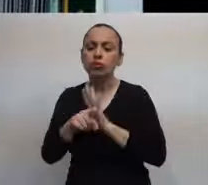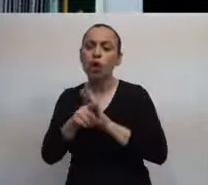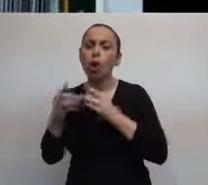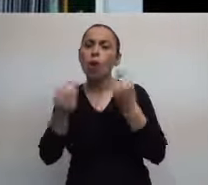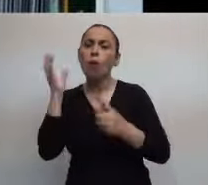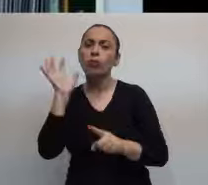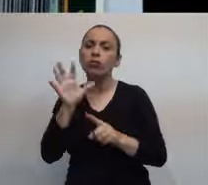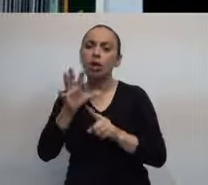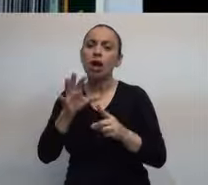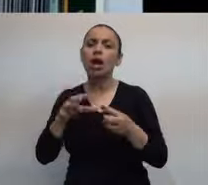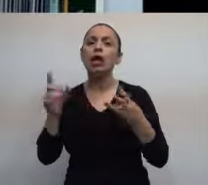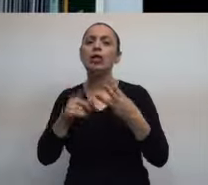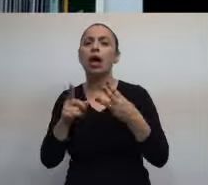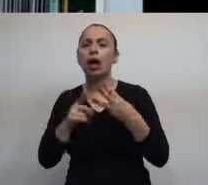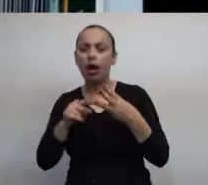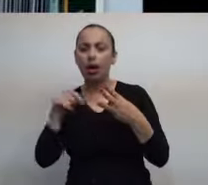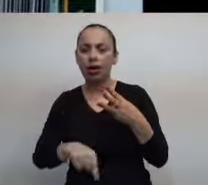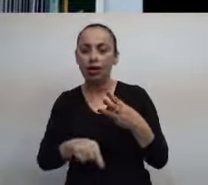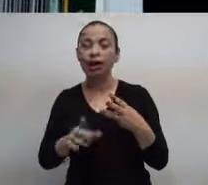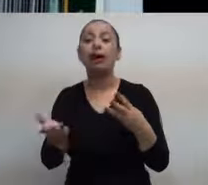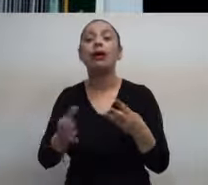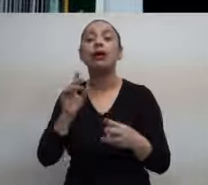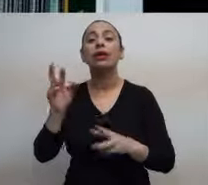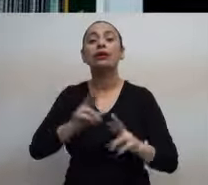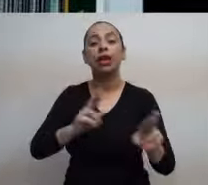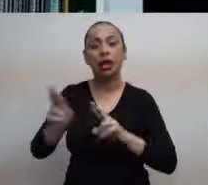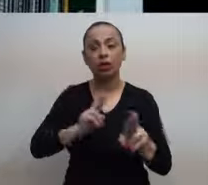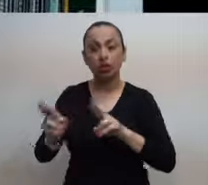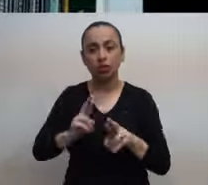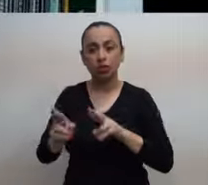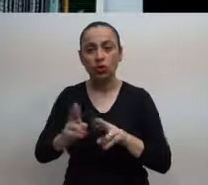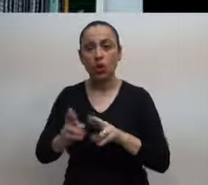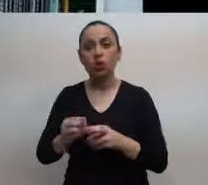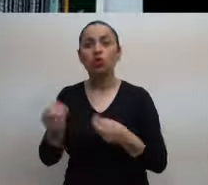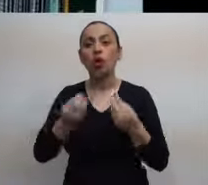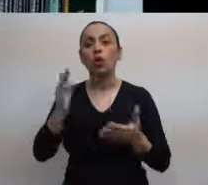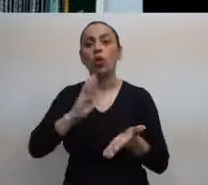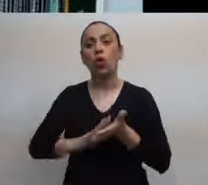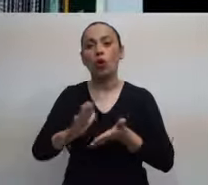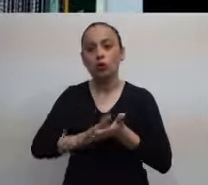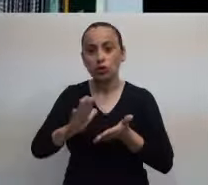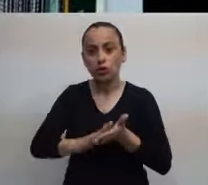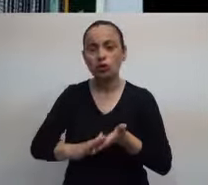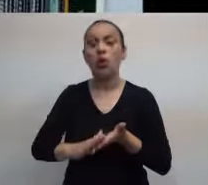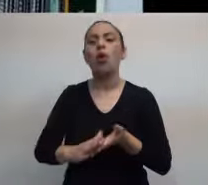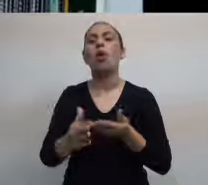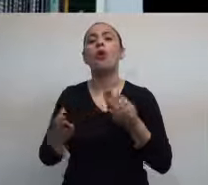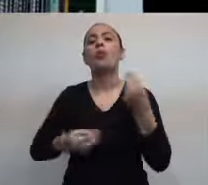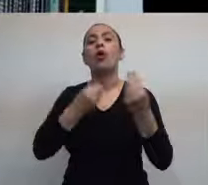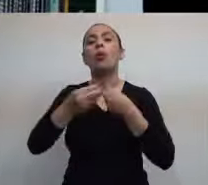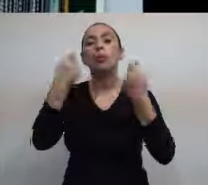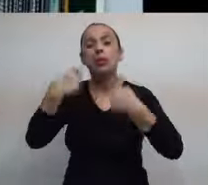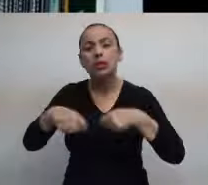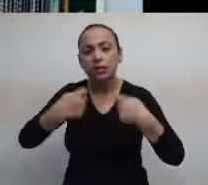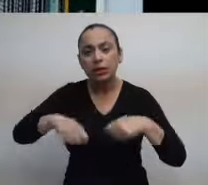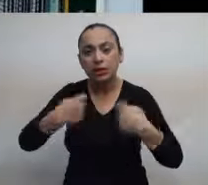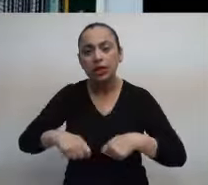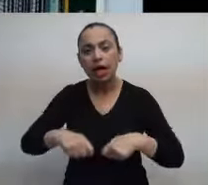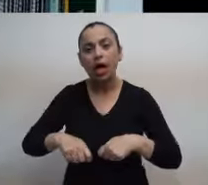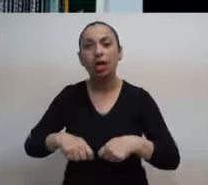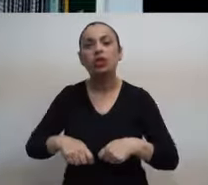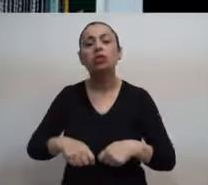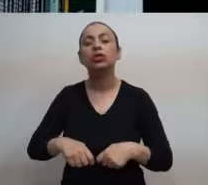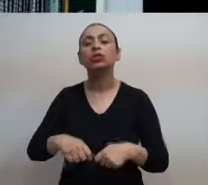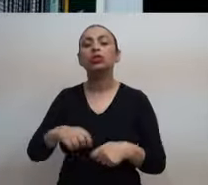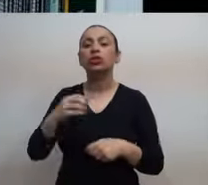aos efeitos da globalização, os efeitos nas relações de consumo e a necessidade